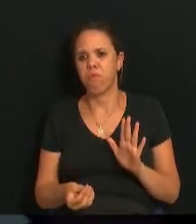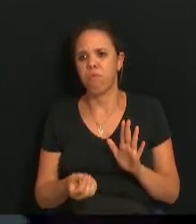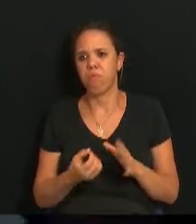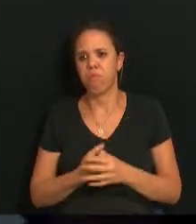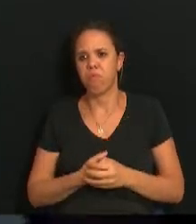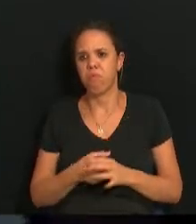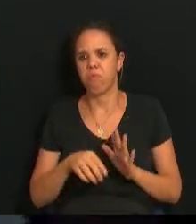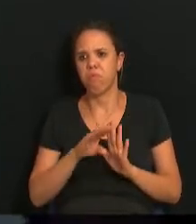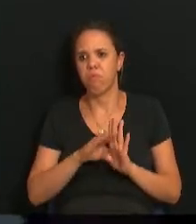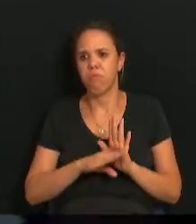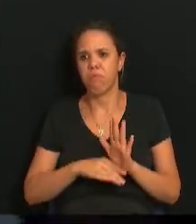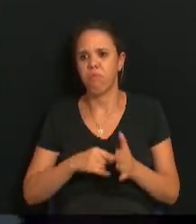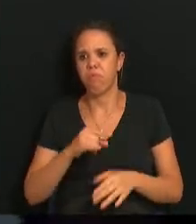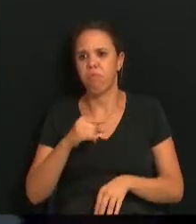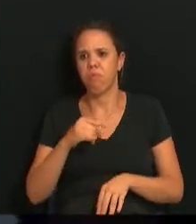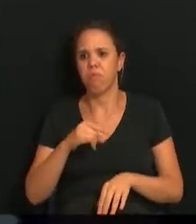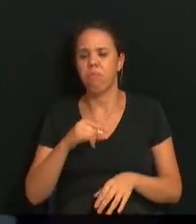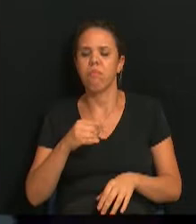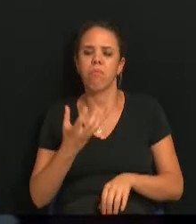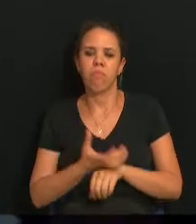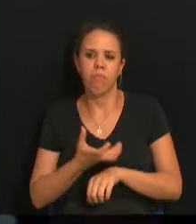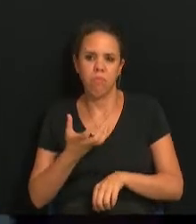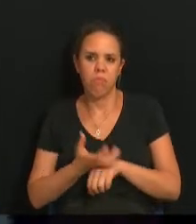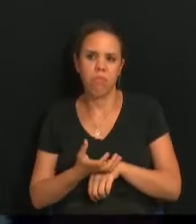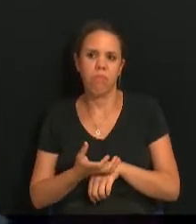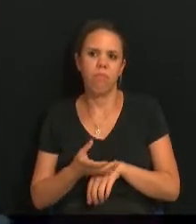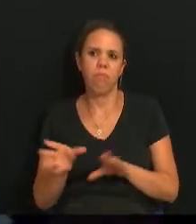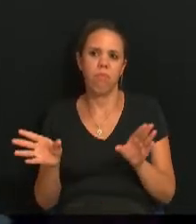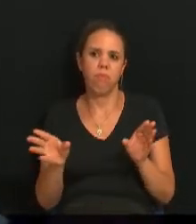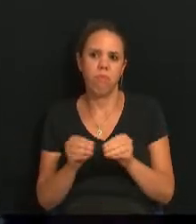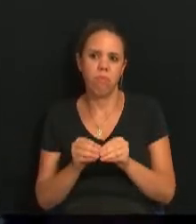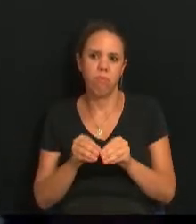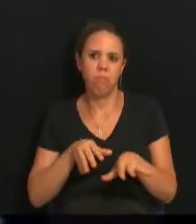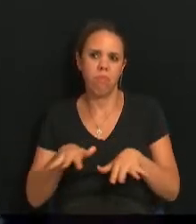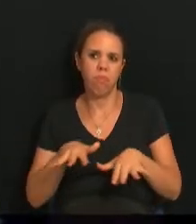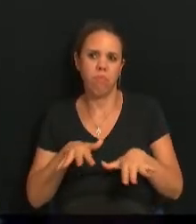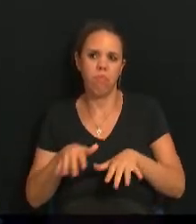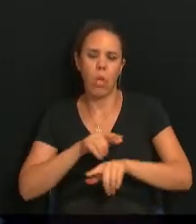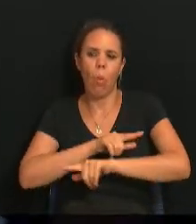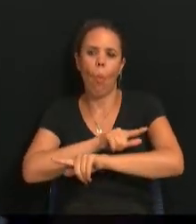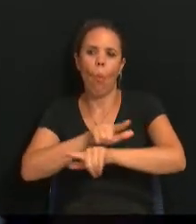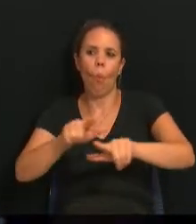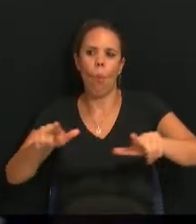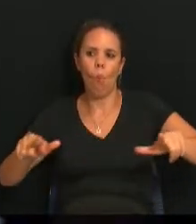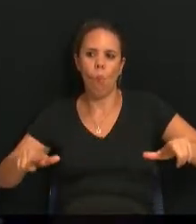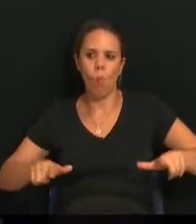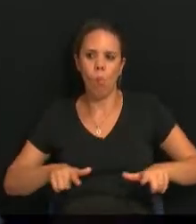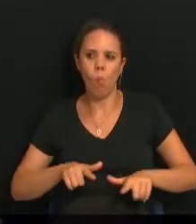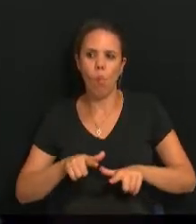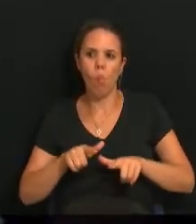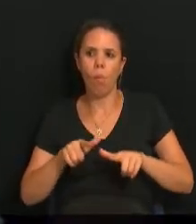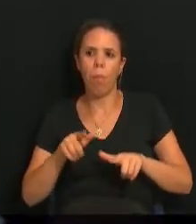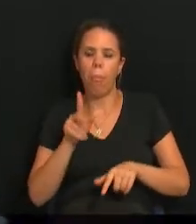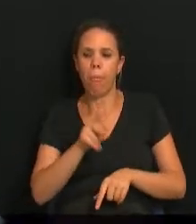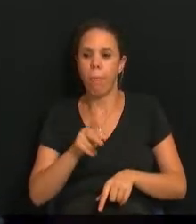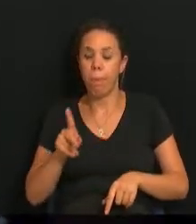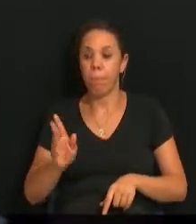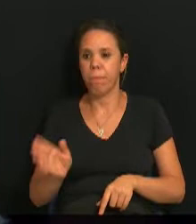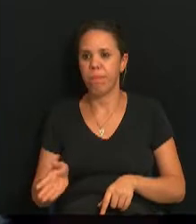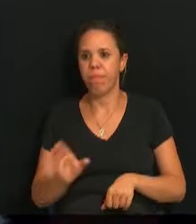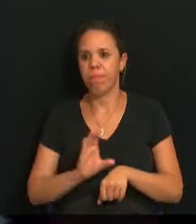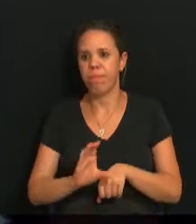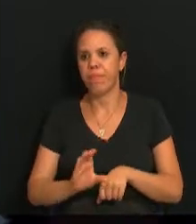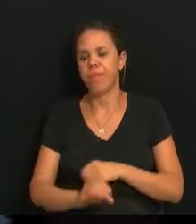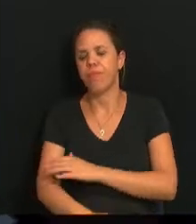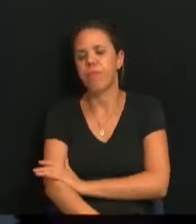programas curriculares já definidos a priori. Há um movimento de esvaziamento da formação teórica do professor, também em curso, que faz parte